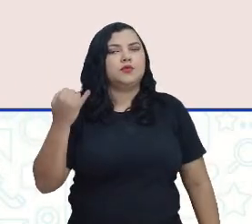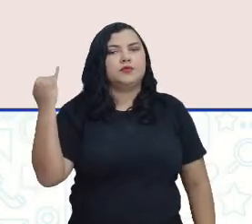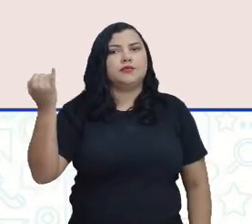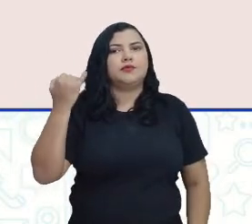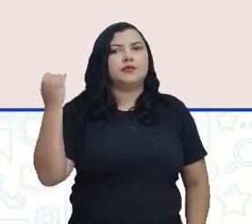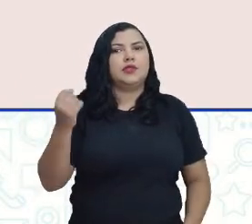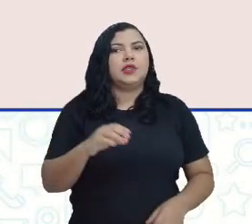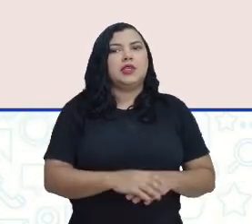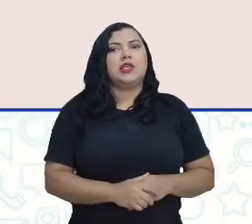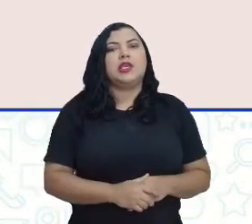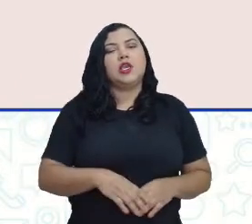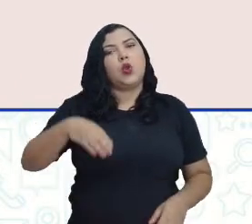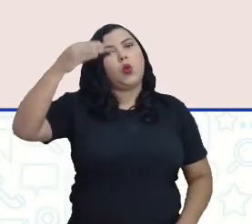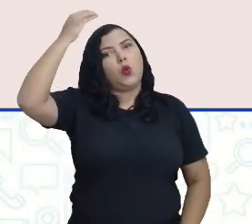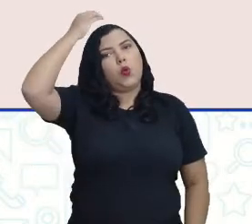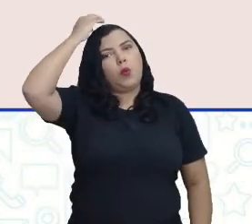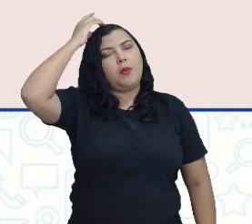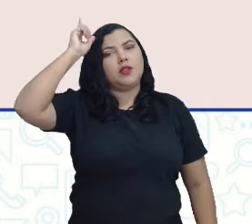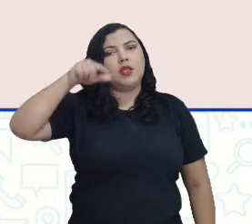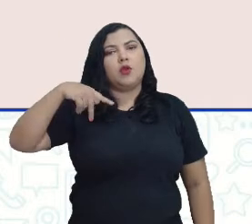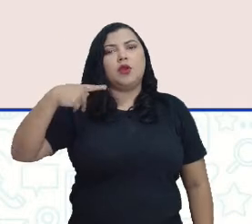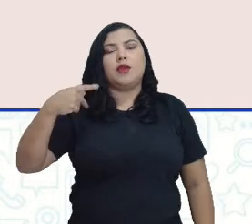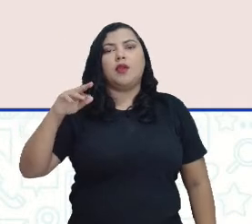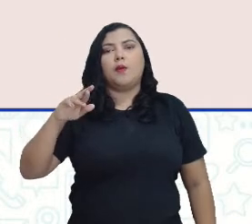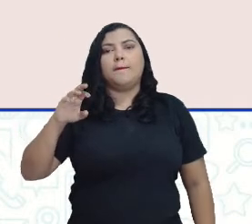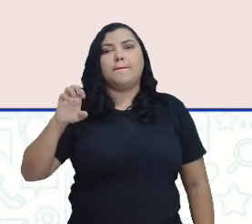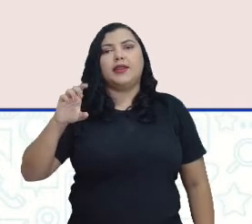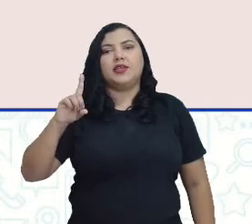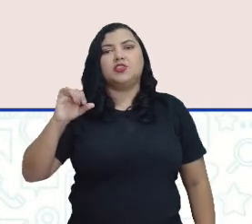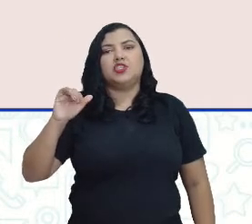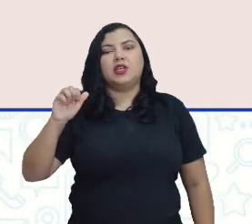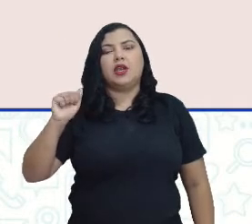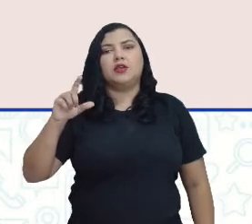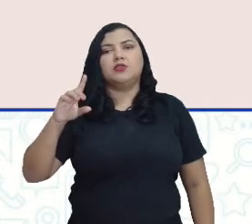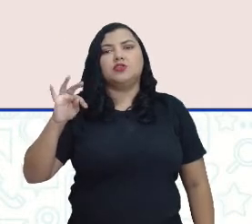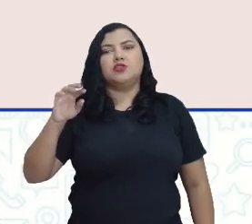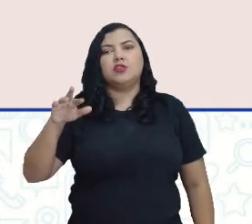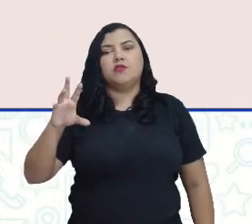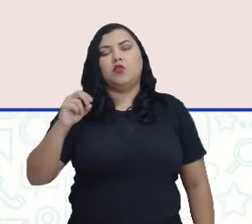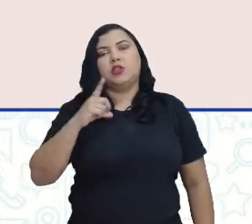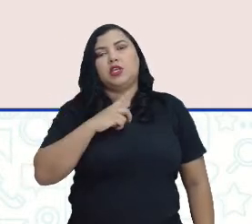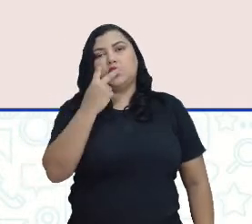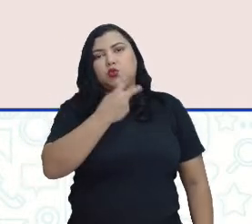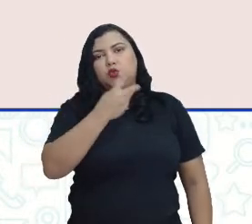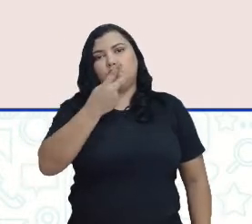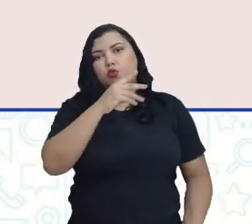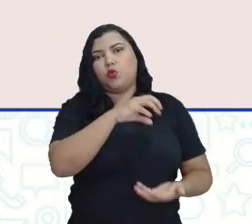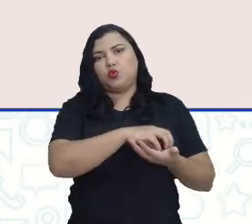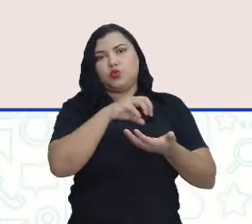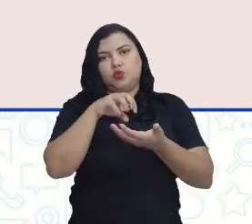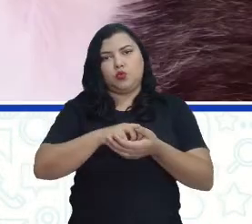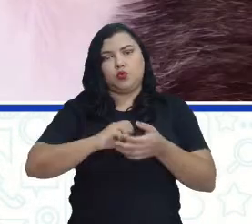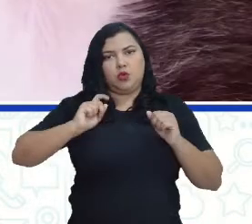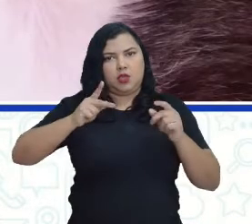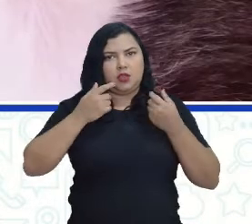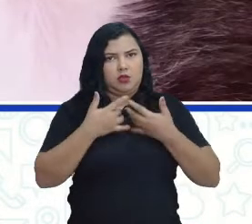E o culpado, que vai ser o predicativo do objeto, que é o réu. Então, aqui a gente vai ter dois núcleos. Tranquilo,